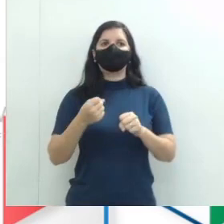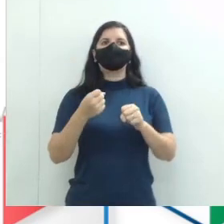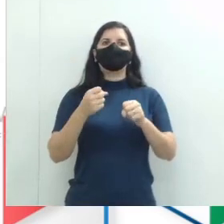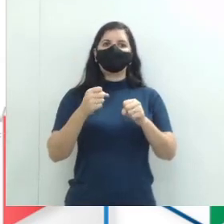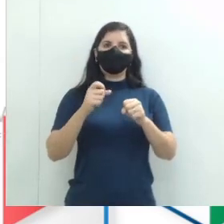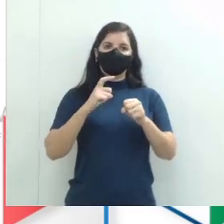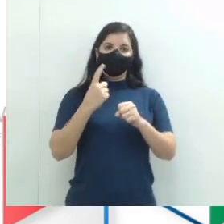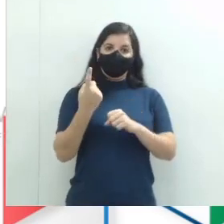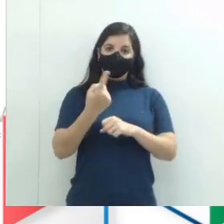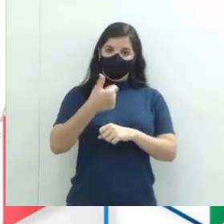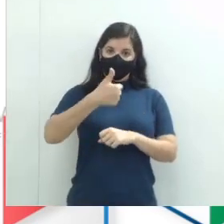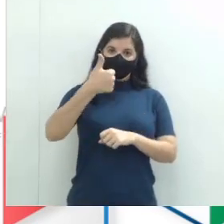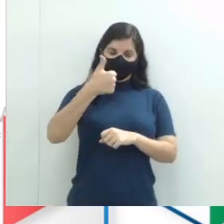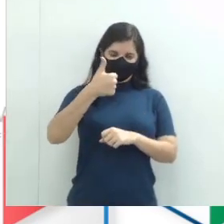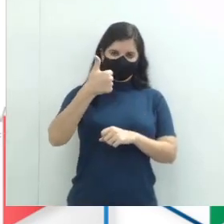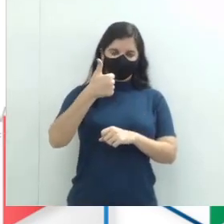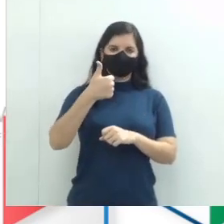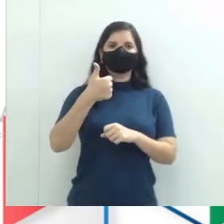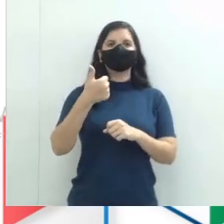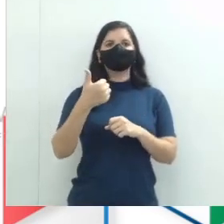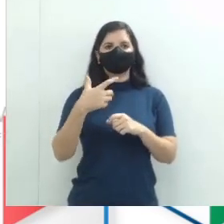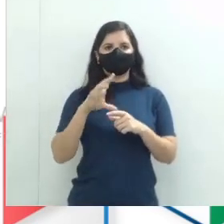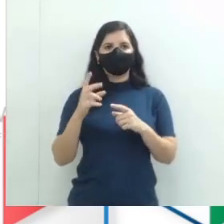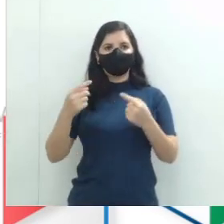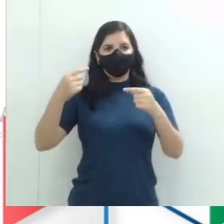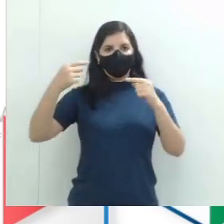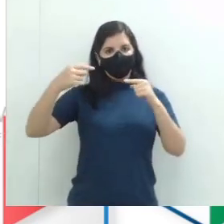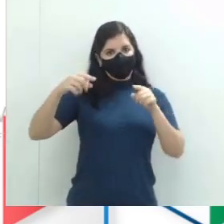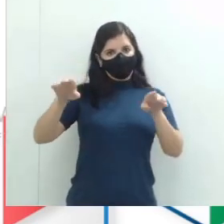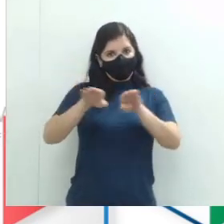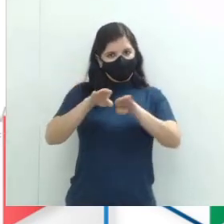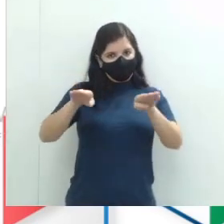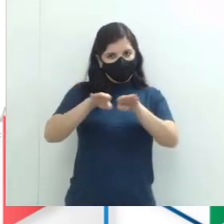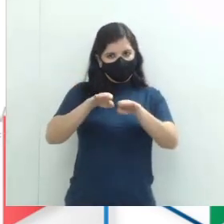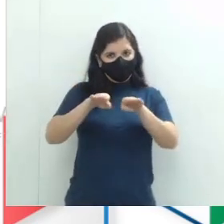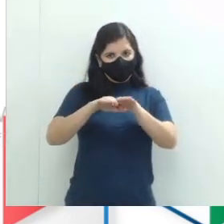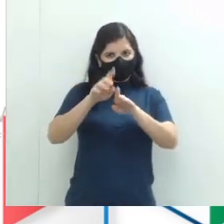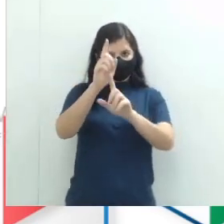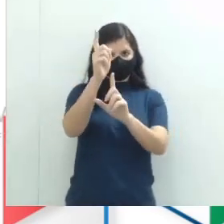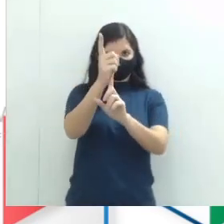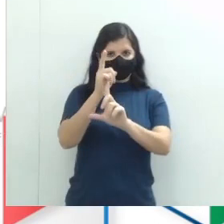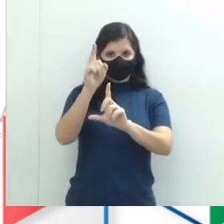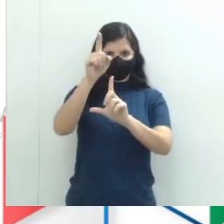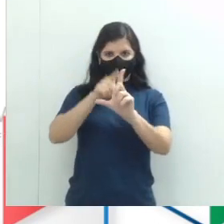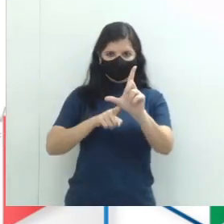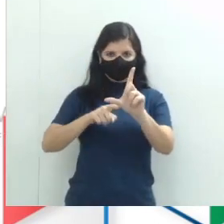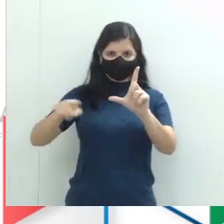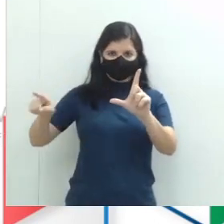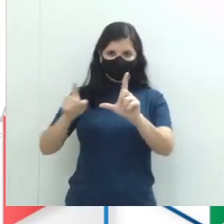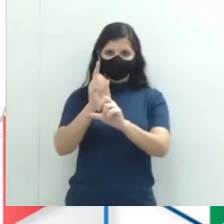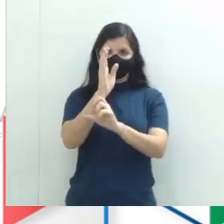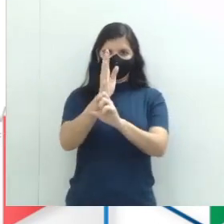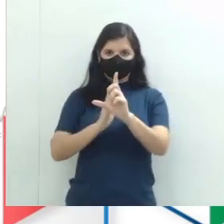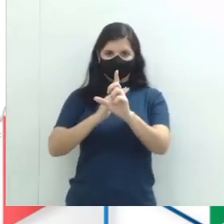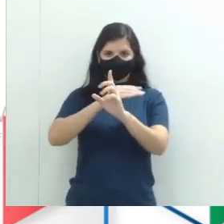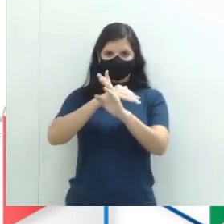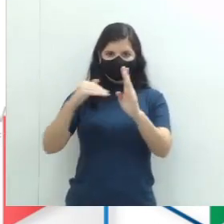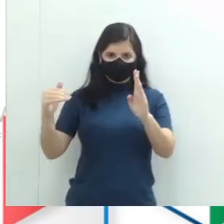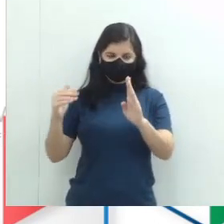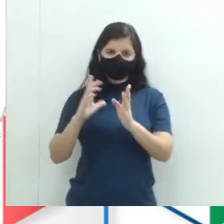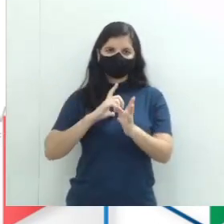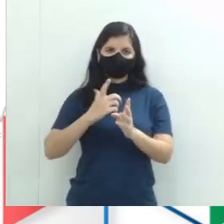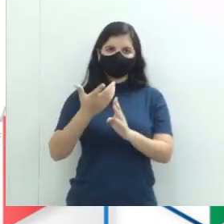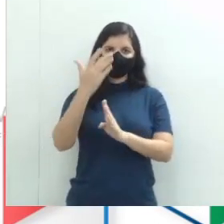equação do primeiro grau com duas incógnitas, elas são concorrentes, tá? Ou seja, se cruzam em um único